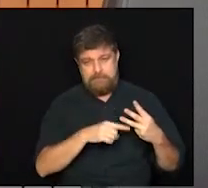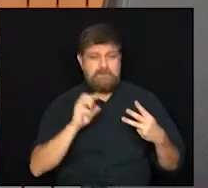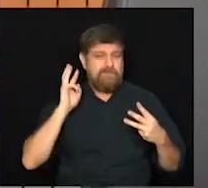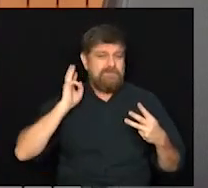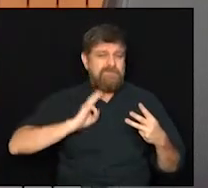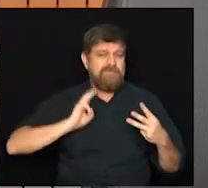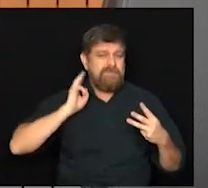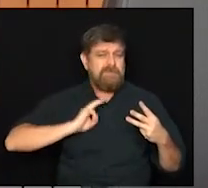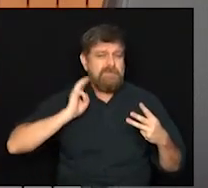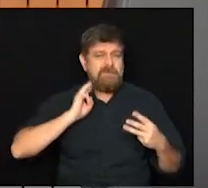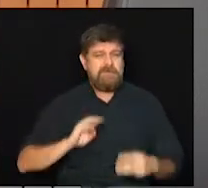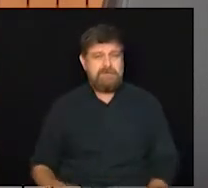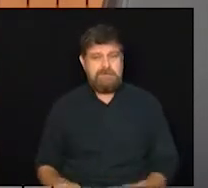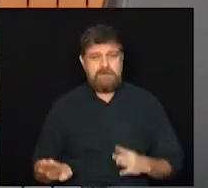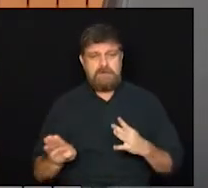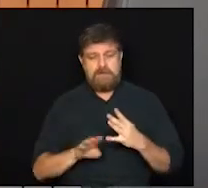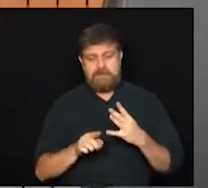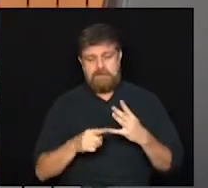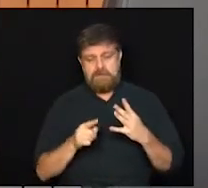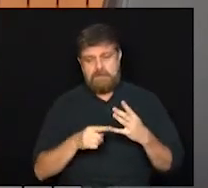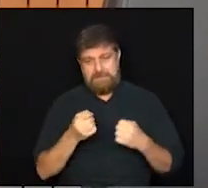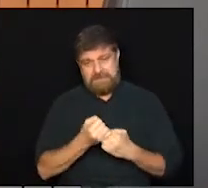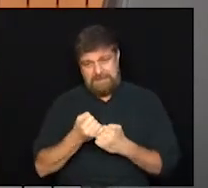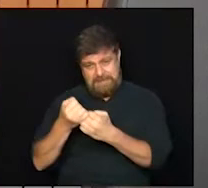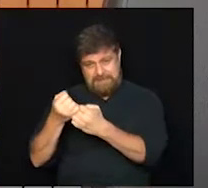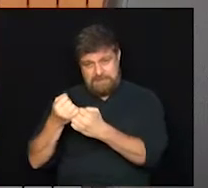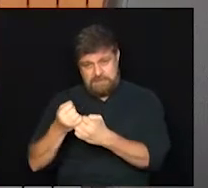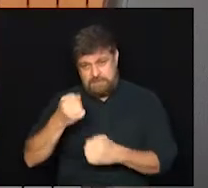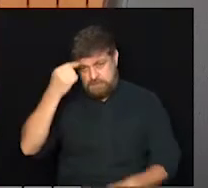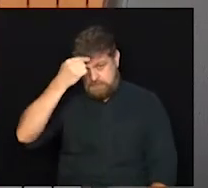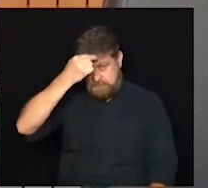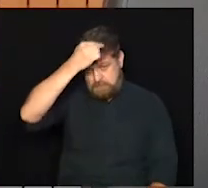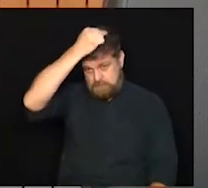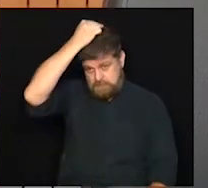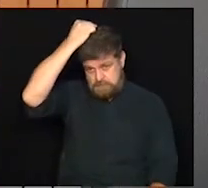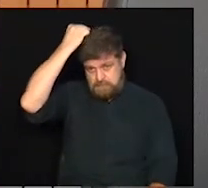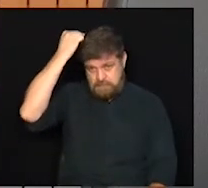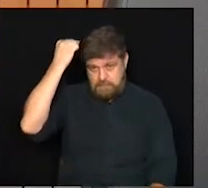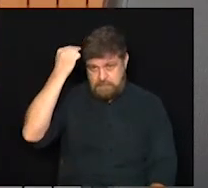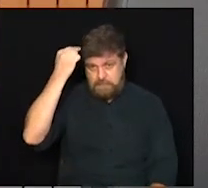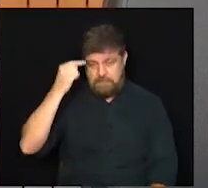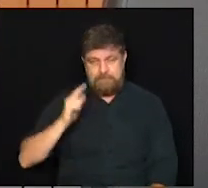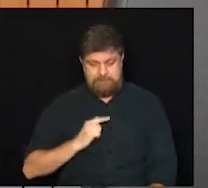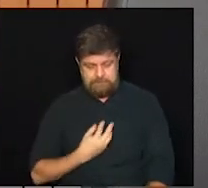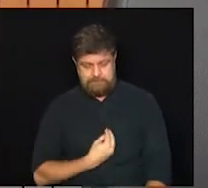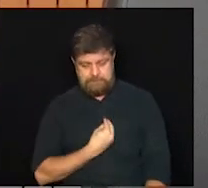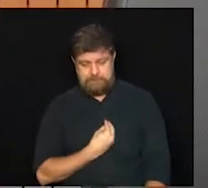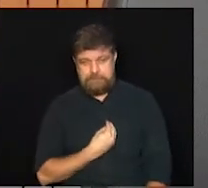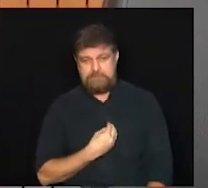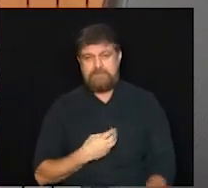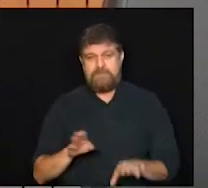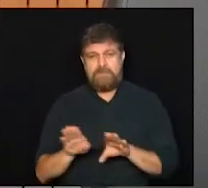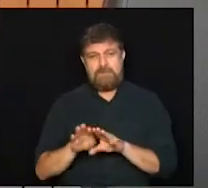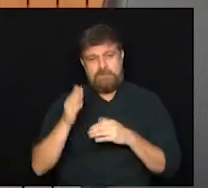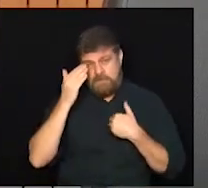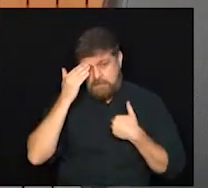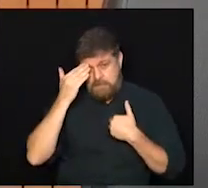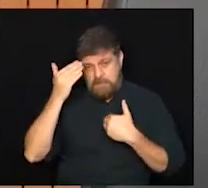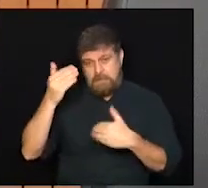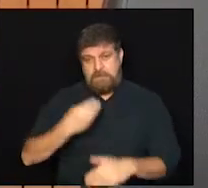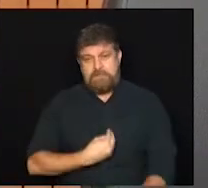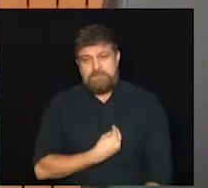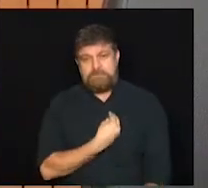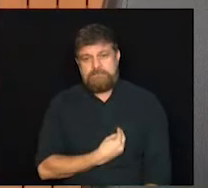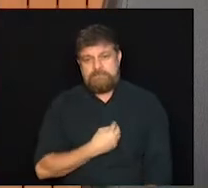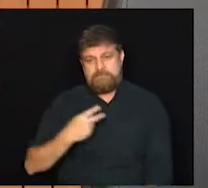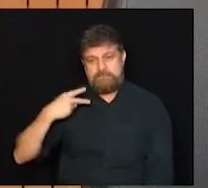Cecílio, também a Cris Oliveira e a Adriane Carvalho, que participaram aqui conosco. Quero também agradecer aqui a presença do